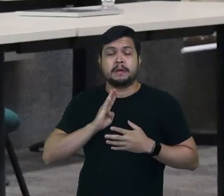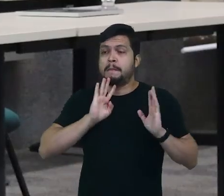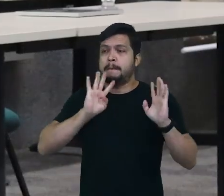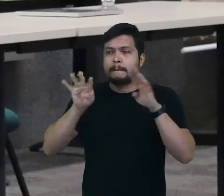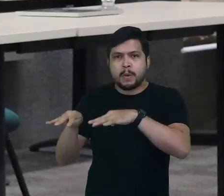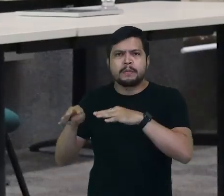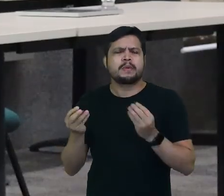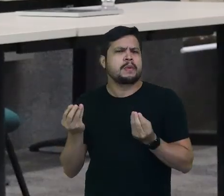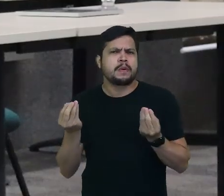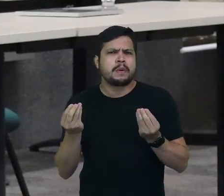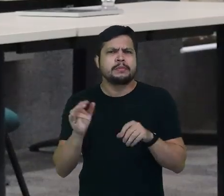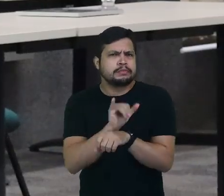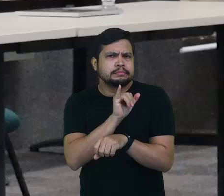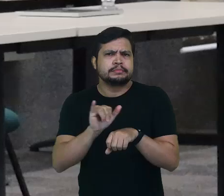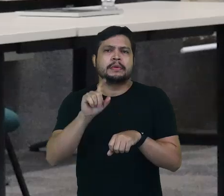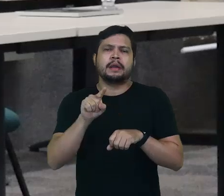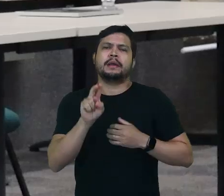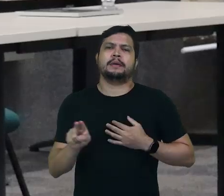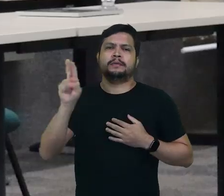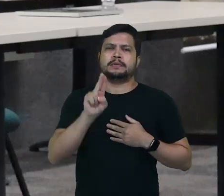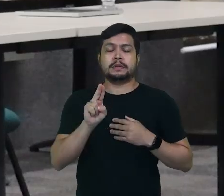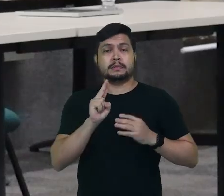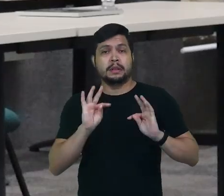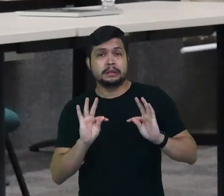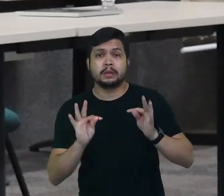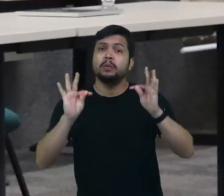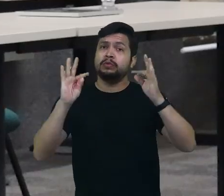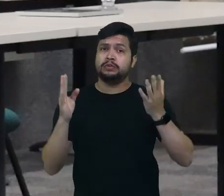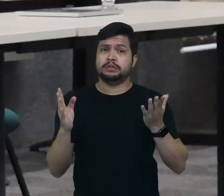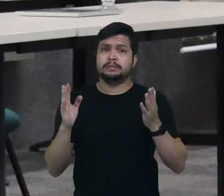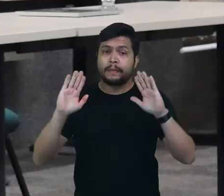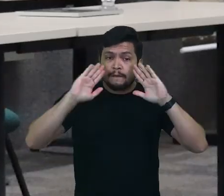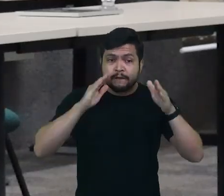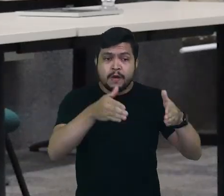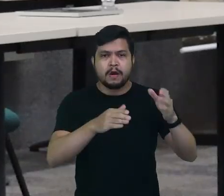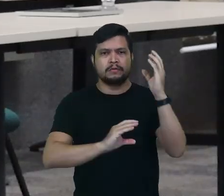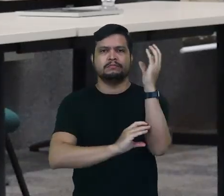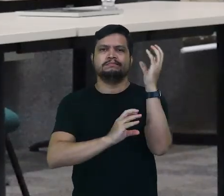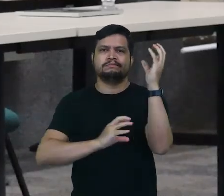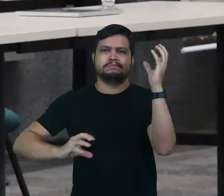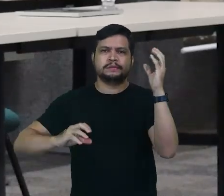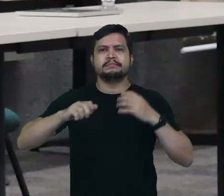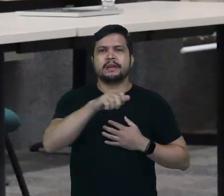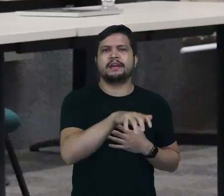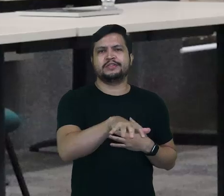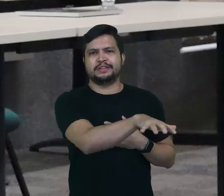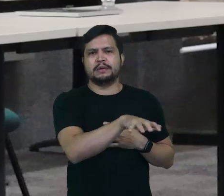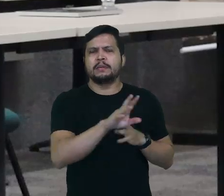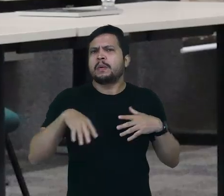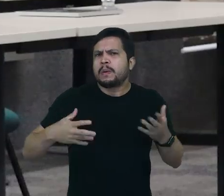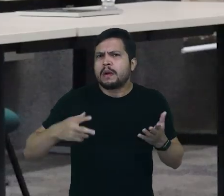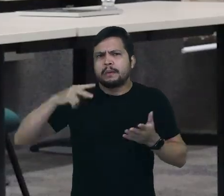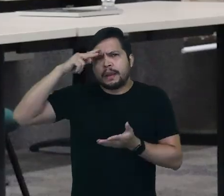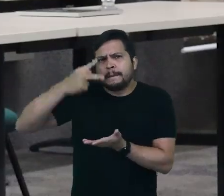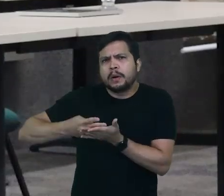eu estou falando para vocês, da gente trazer tecnologias para o semiárido, sequeiro e semiárido. O que é que a gente vai desenvolver? Quais são as hipóteses